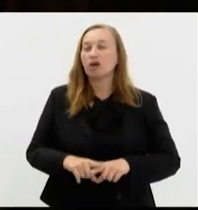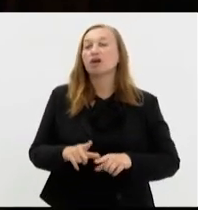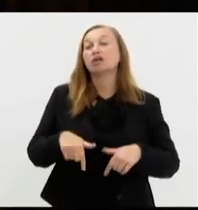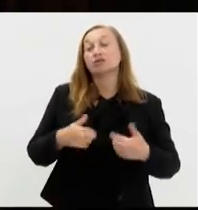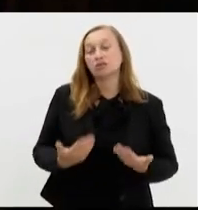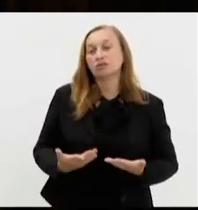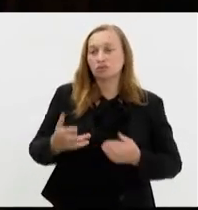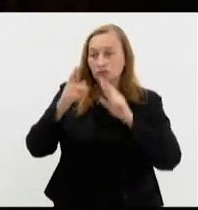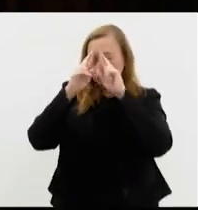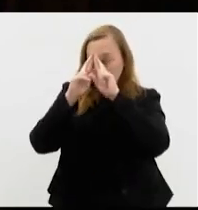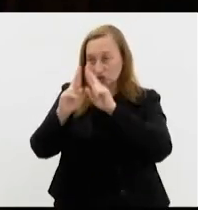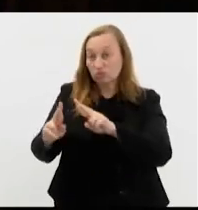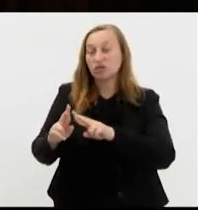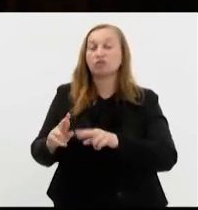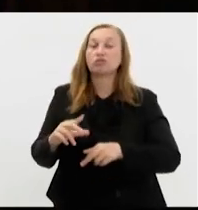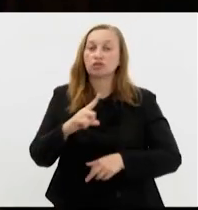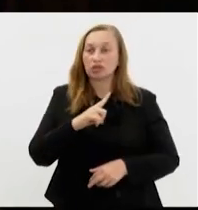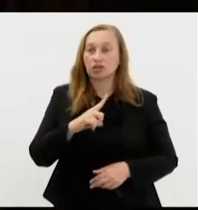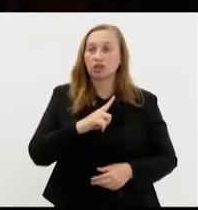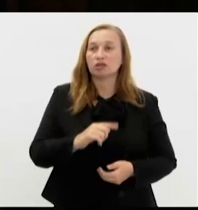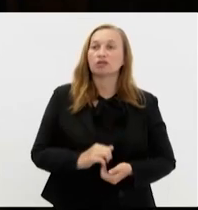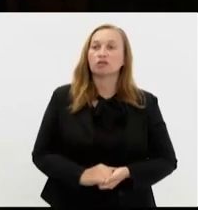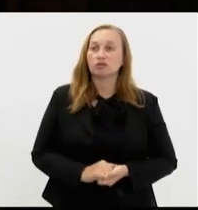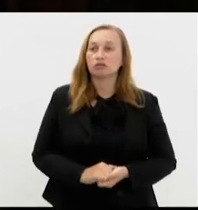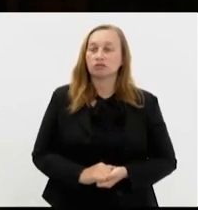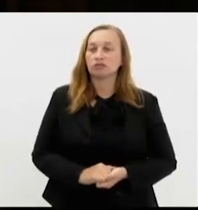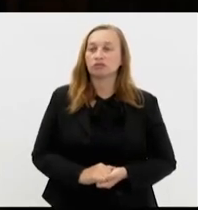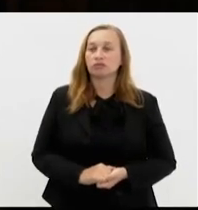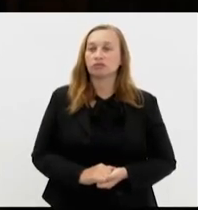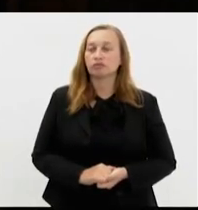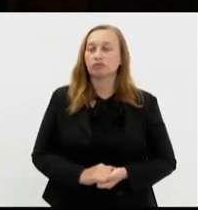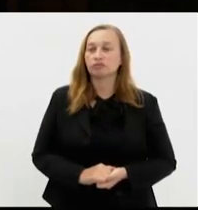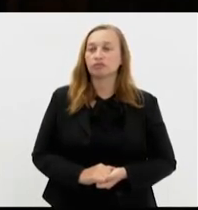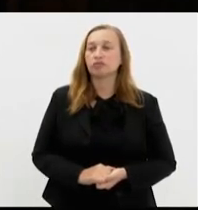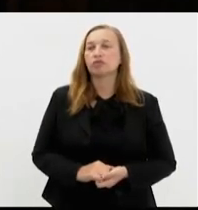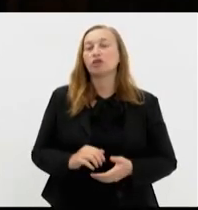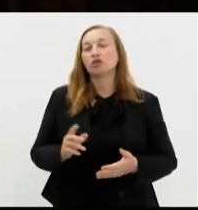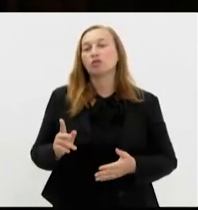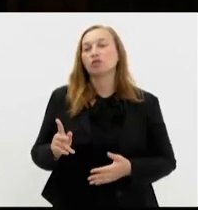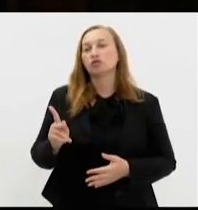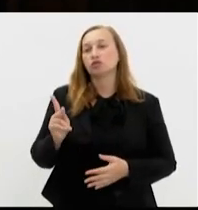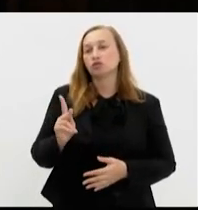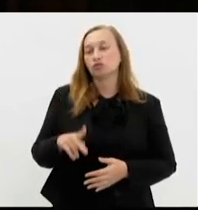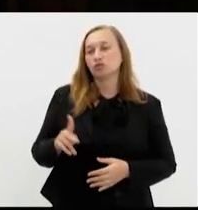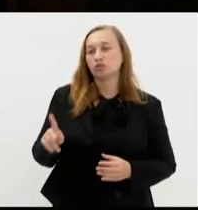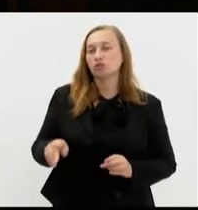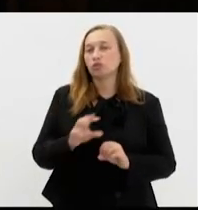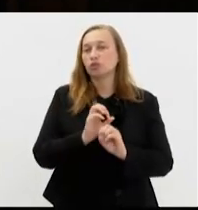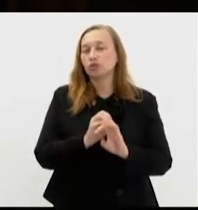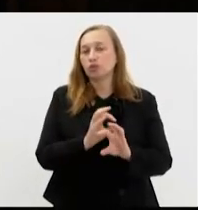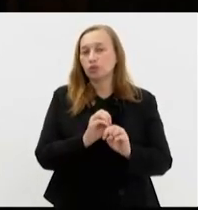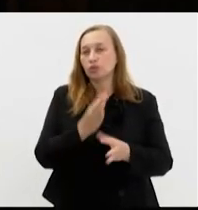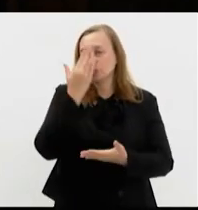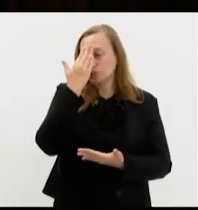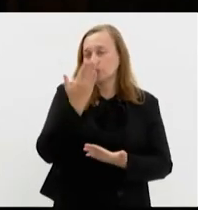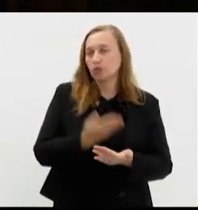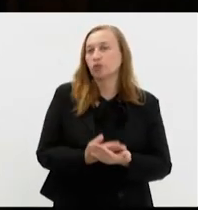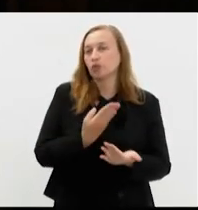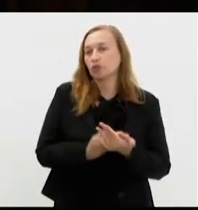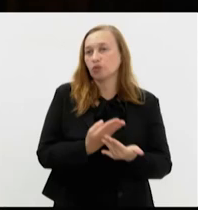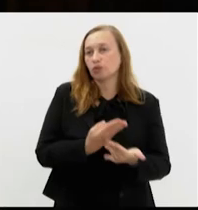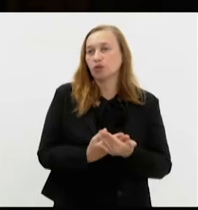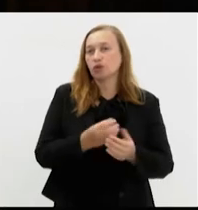respeito muito grande por aqueles que lecionam por aqueles que estudam por aqueles que acreditam ainda